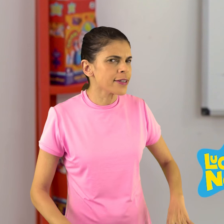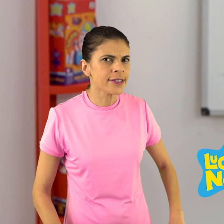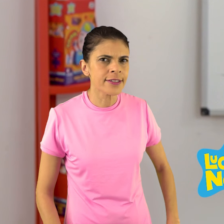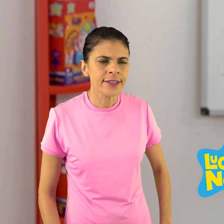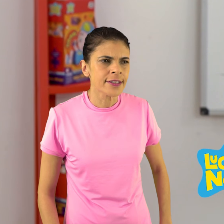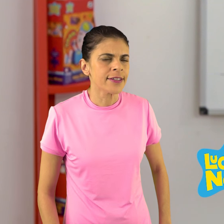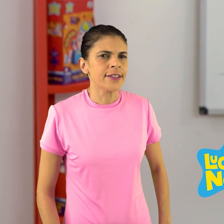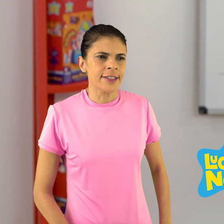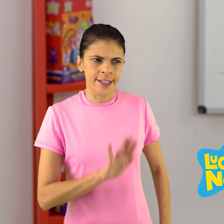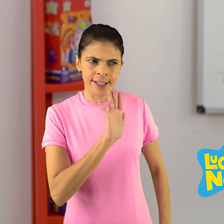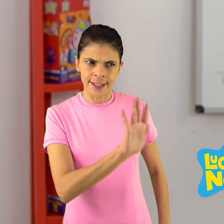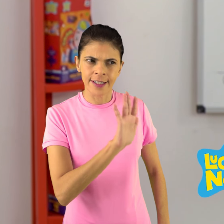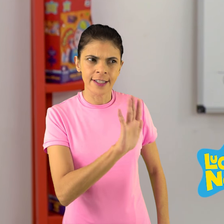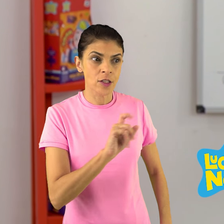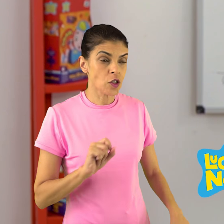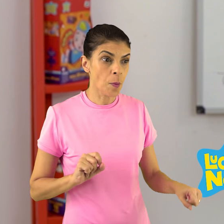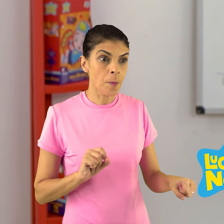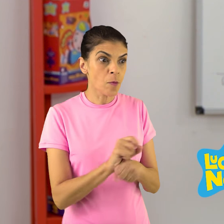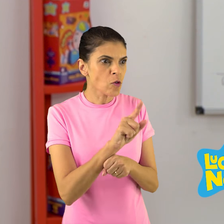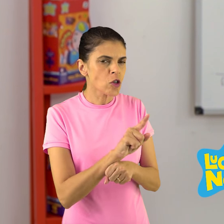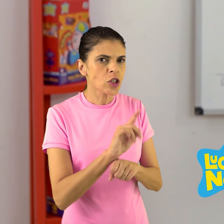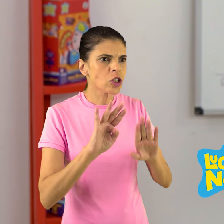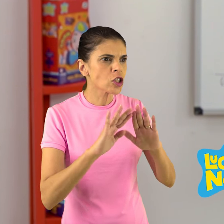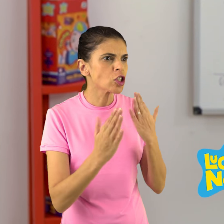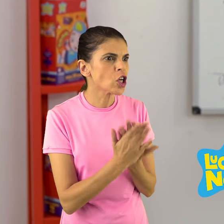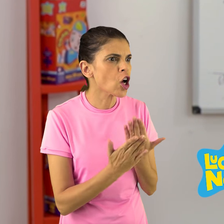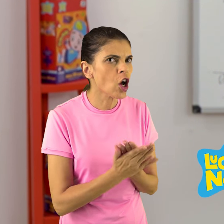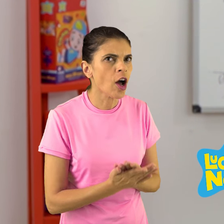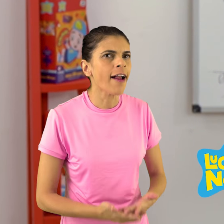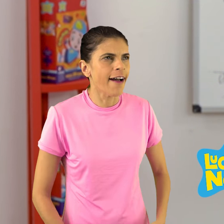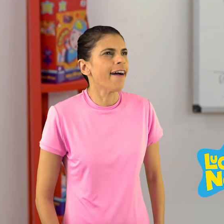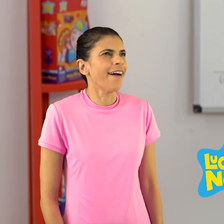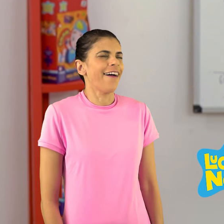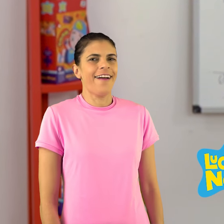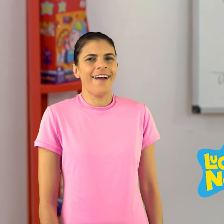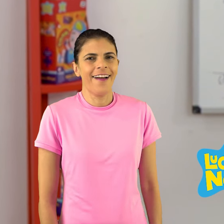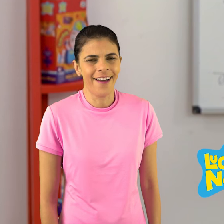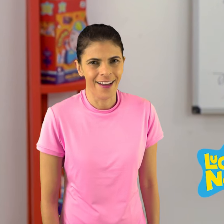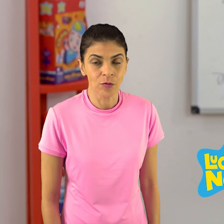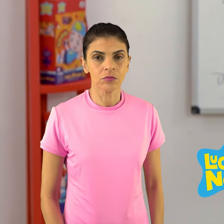Vocês estão expulsos da escola!